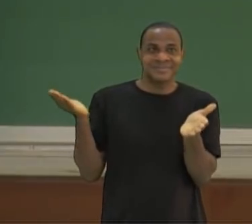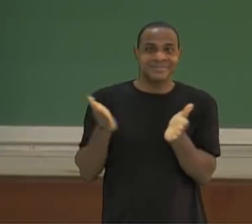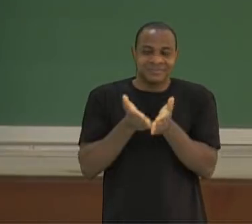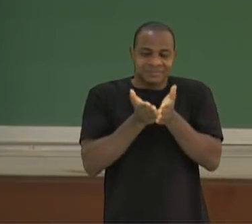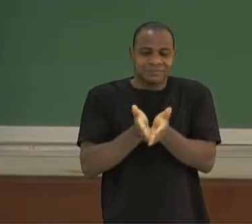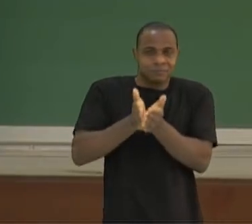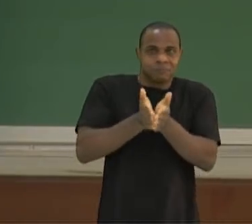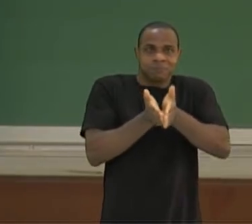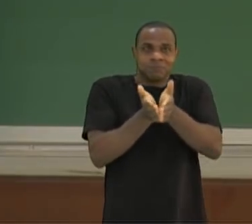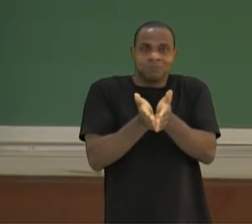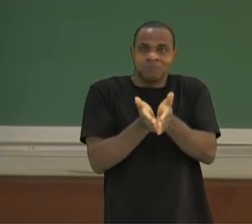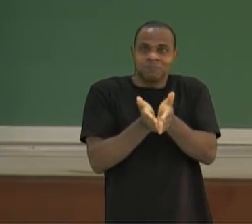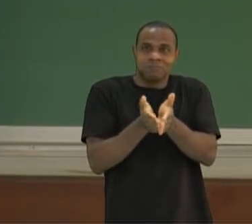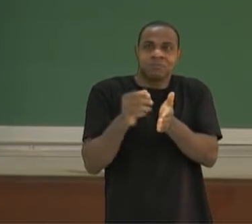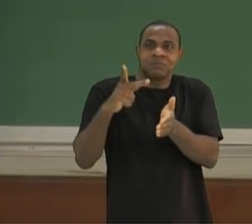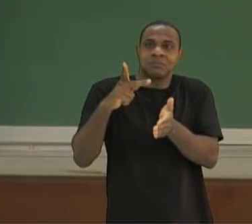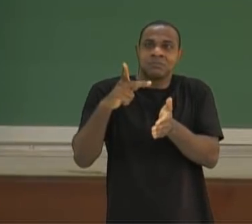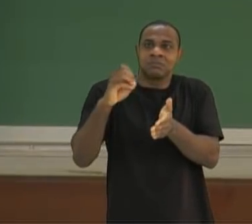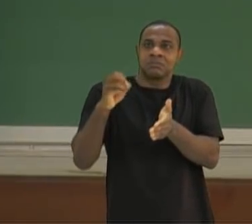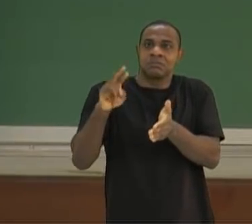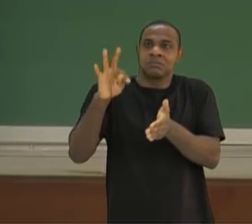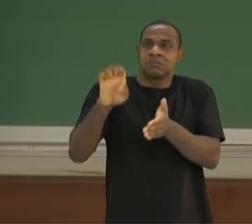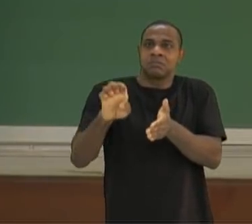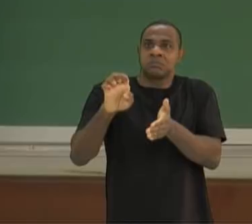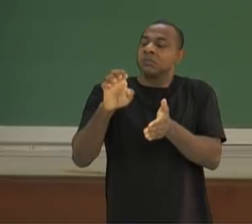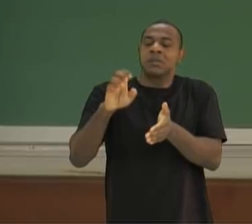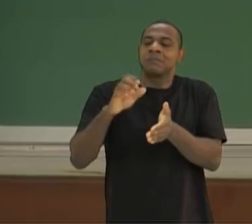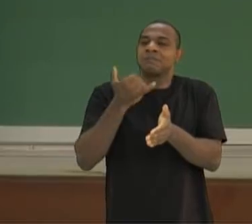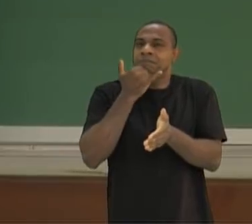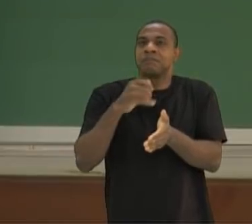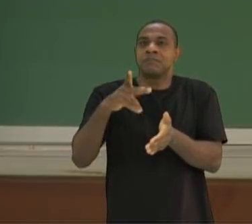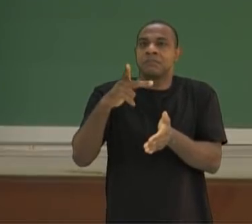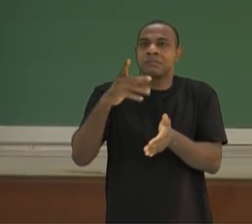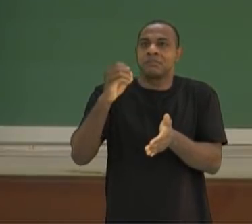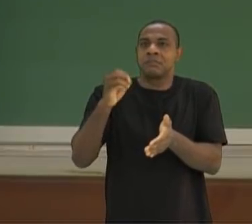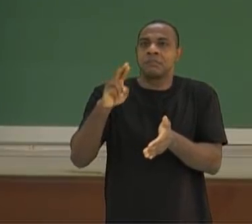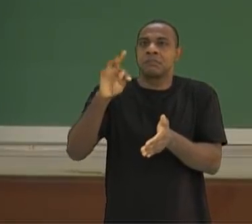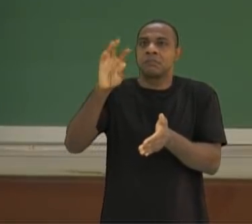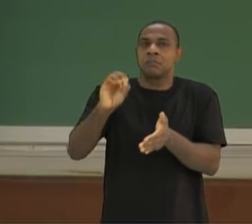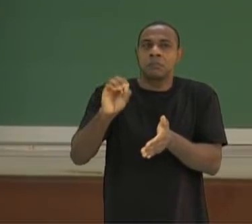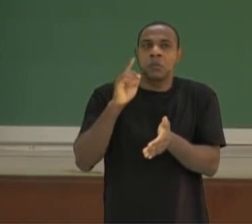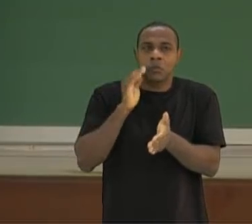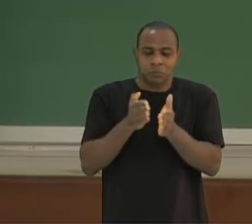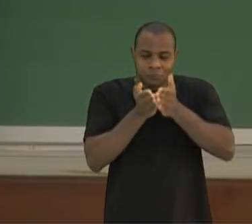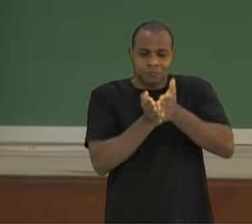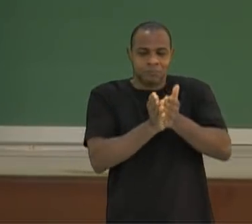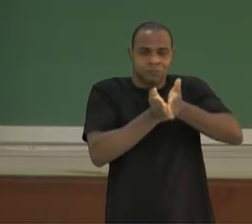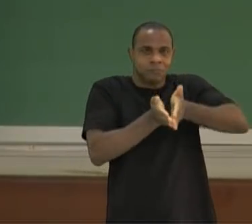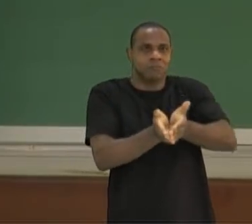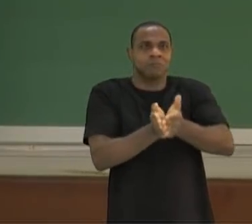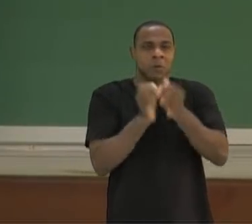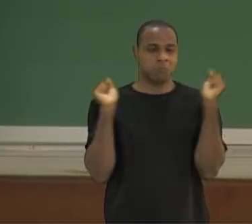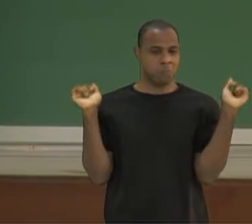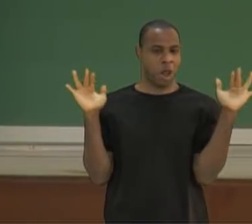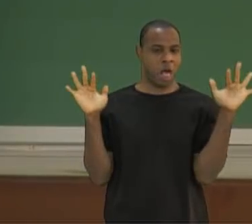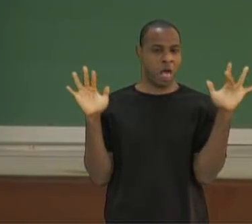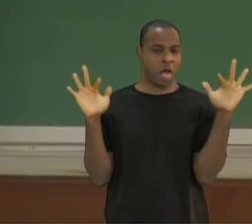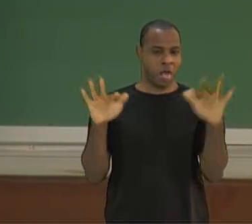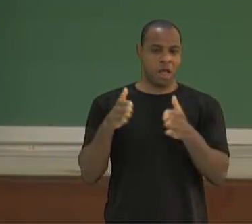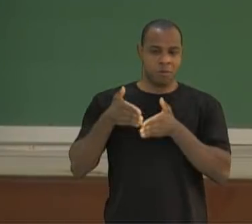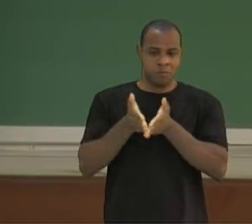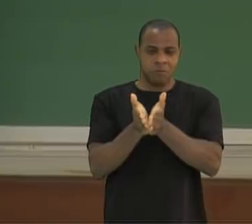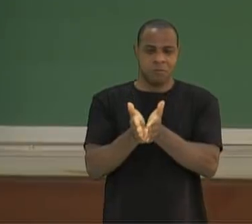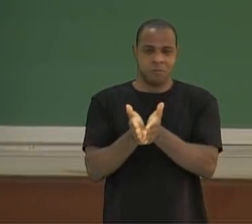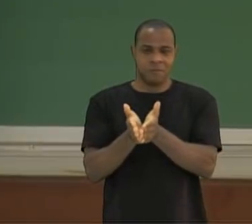em termos de circulação de produtos, mercadorias do que é produzido no Sudeste e em outras regiões do Brasil e que é enviado para